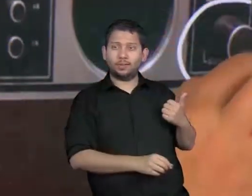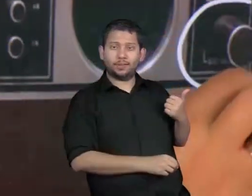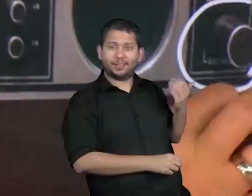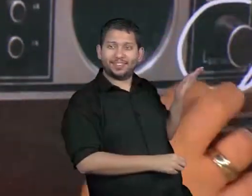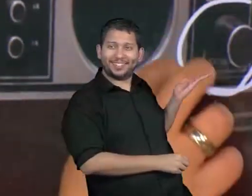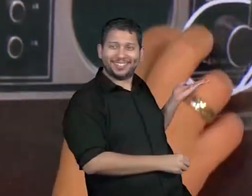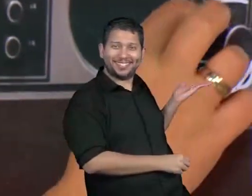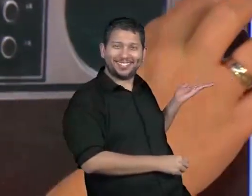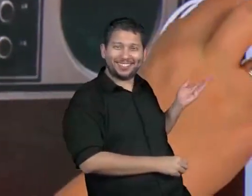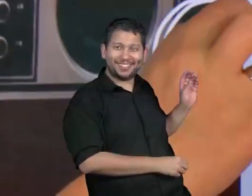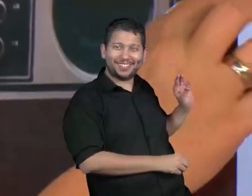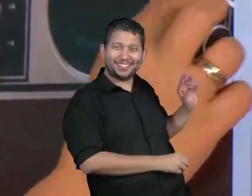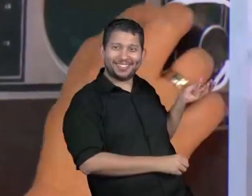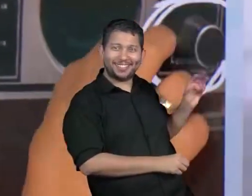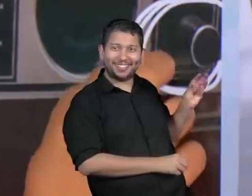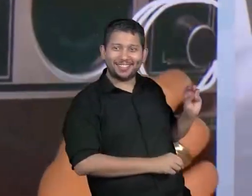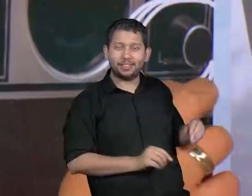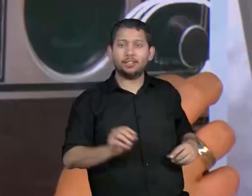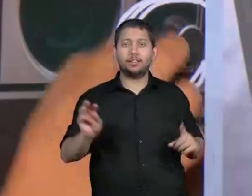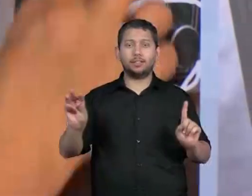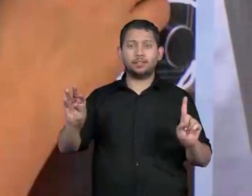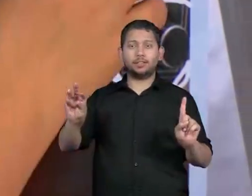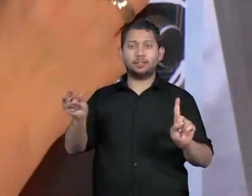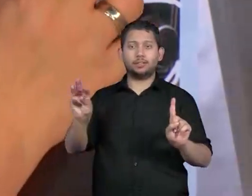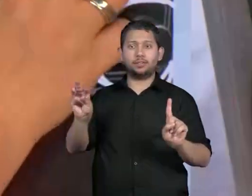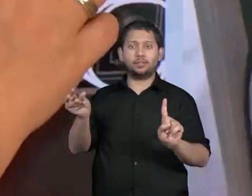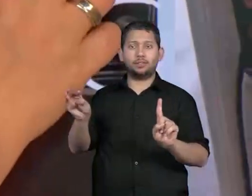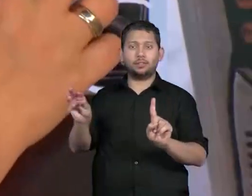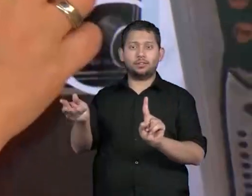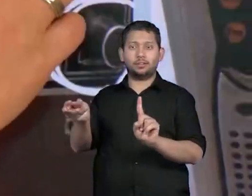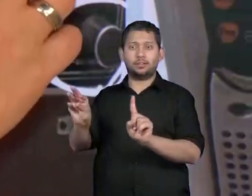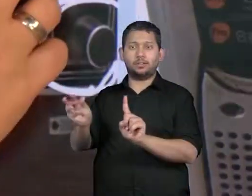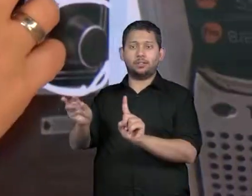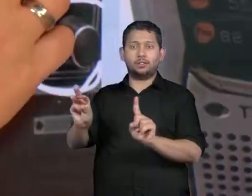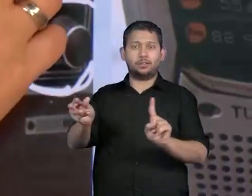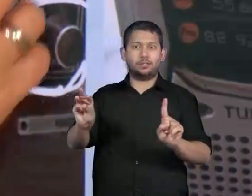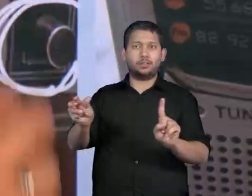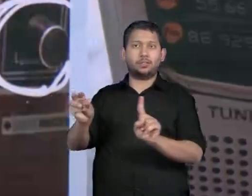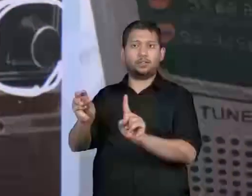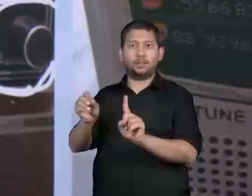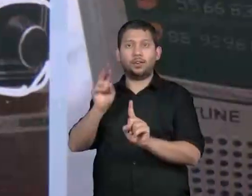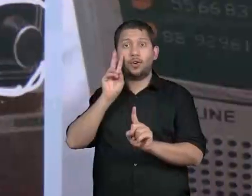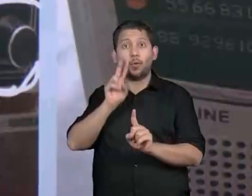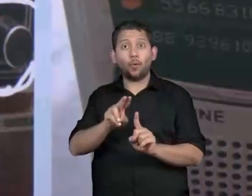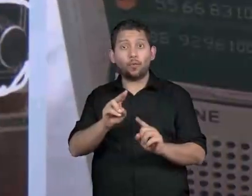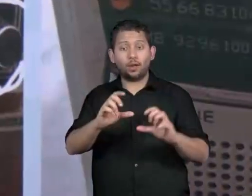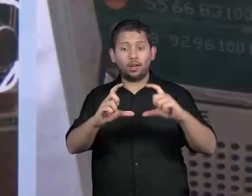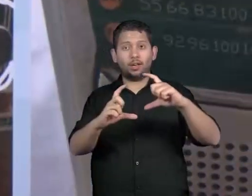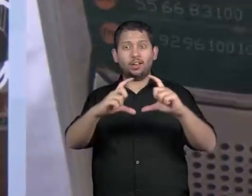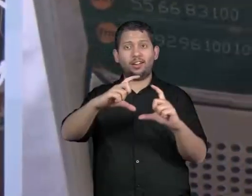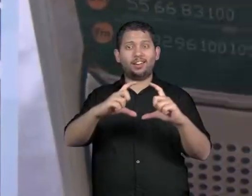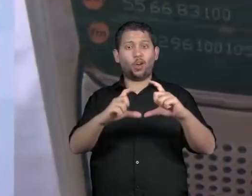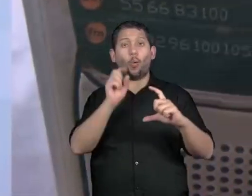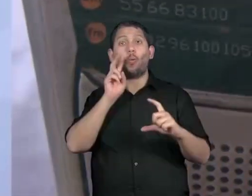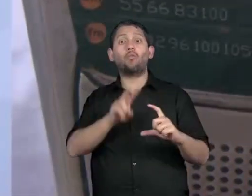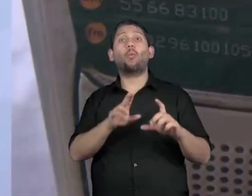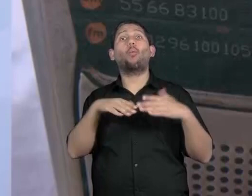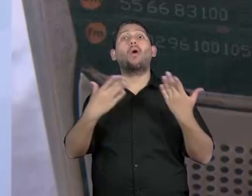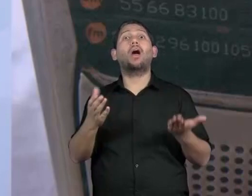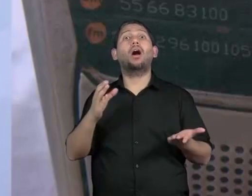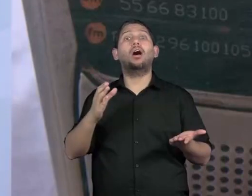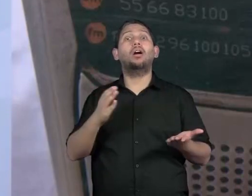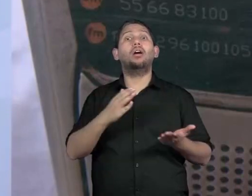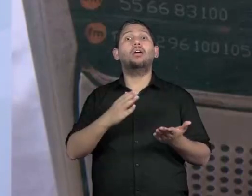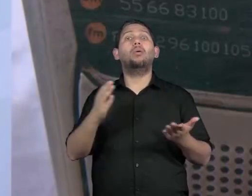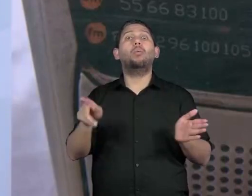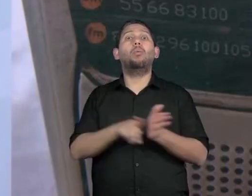é rádio, esse é o seletor que eles falam, e aqui nesse visor estão as estações de rádio.